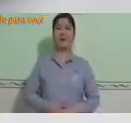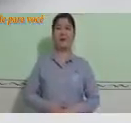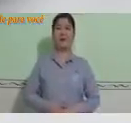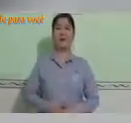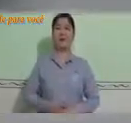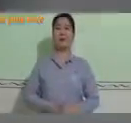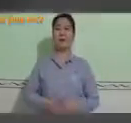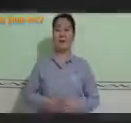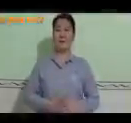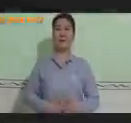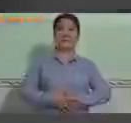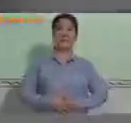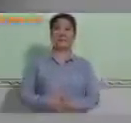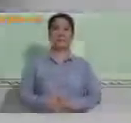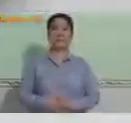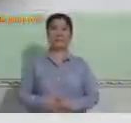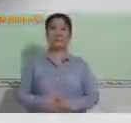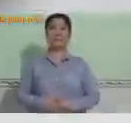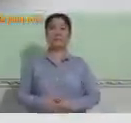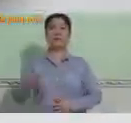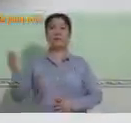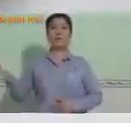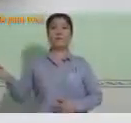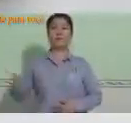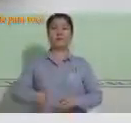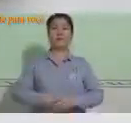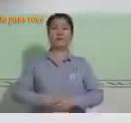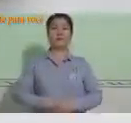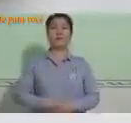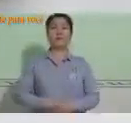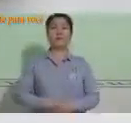afastadas vírgula um médico em ser o dito até o útero